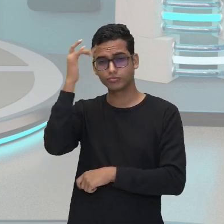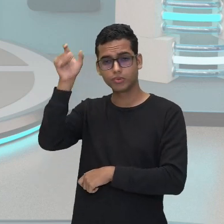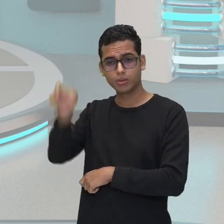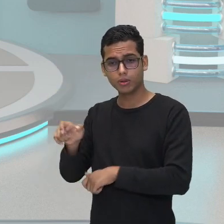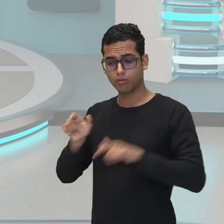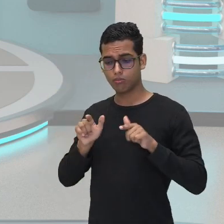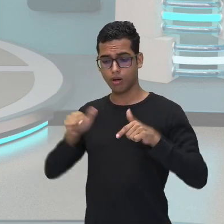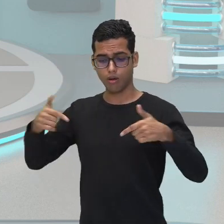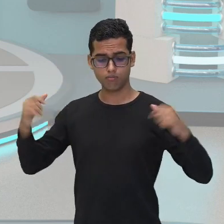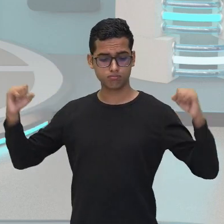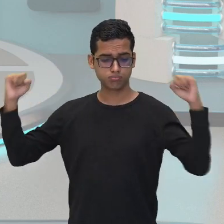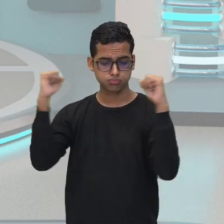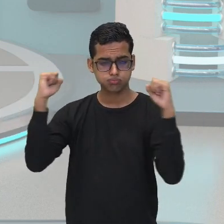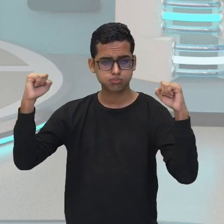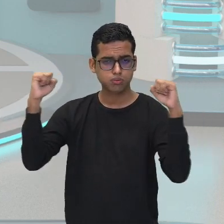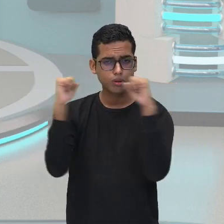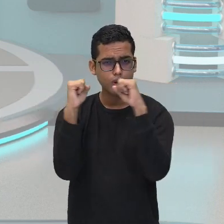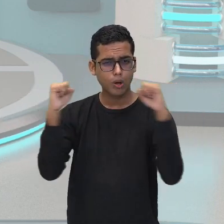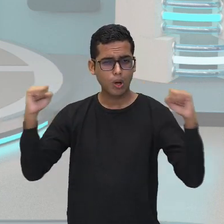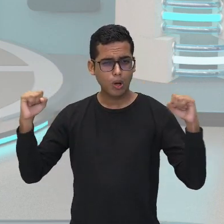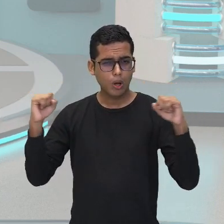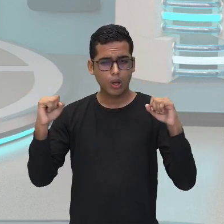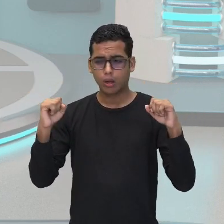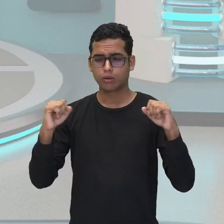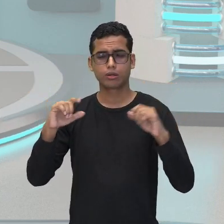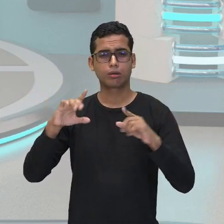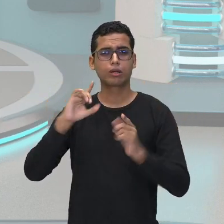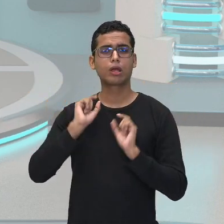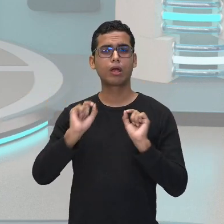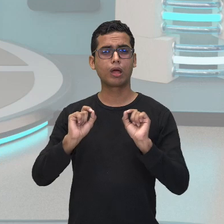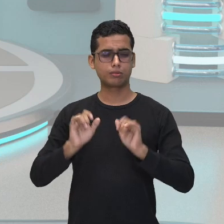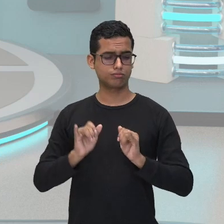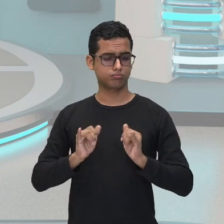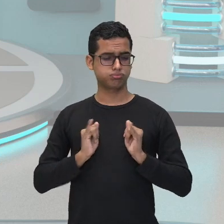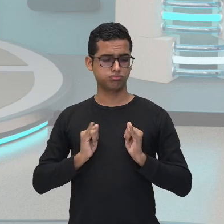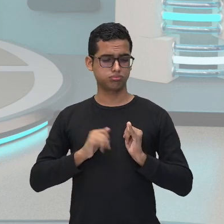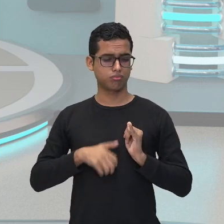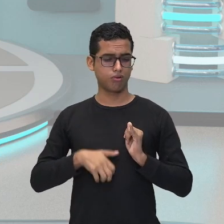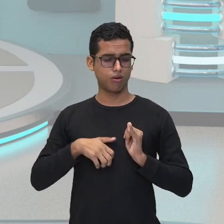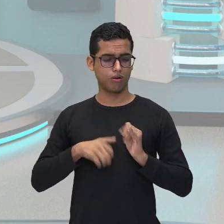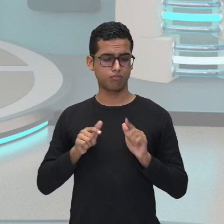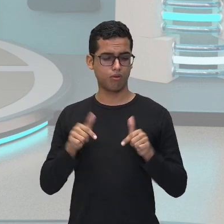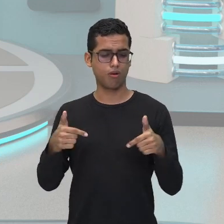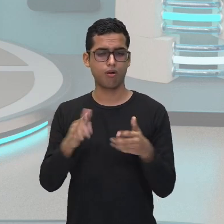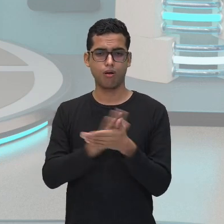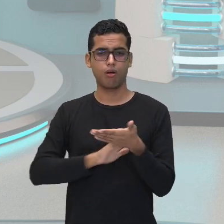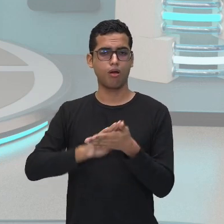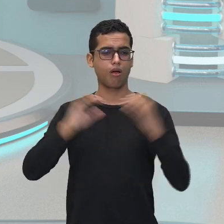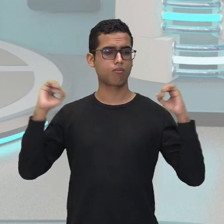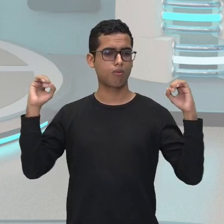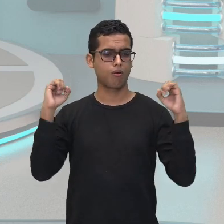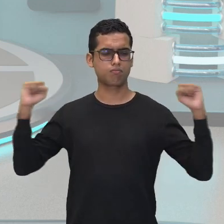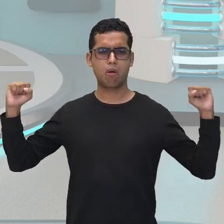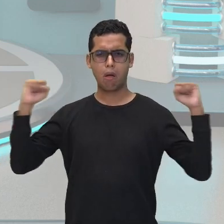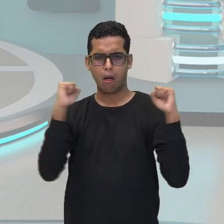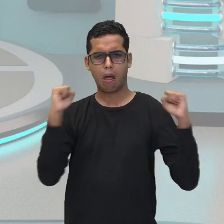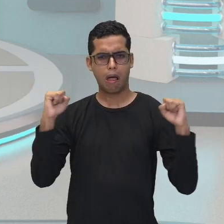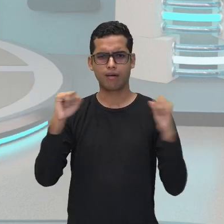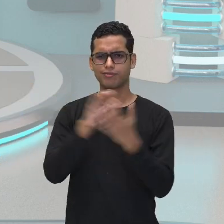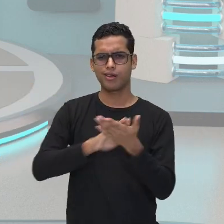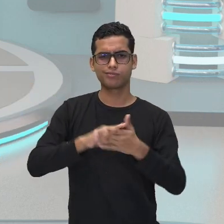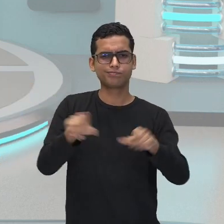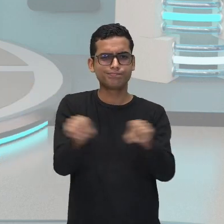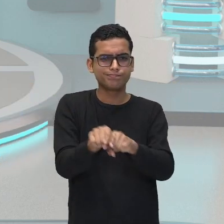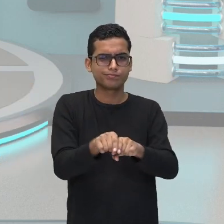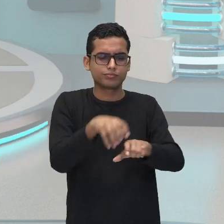ativa, ou seja, que é sedentária, ela também pode apresentar mais rigidez nas suas articulações, dificuldades